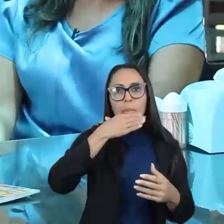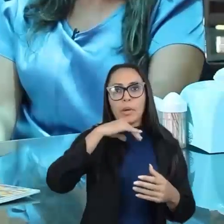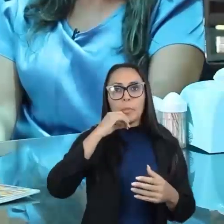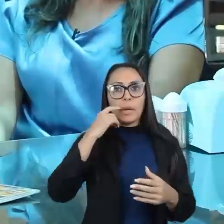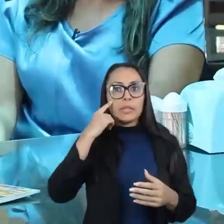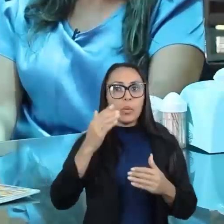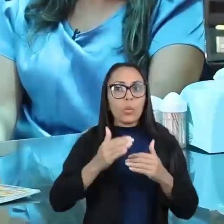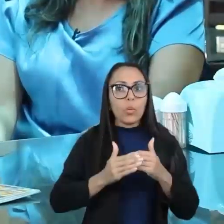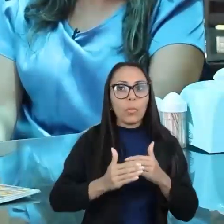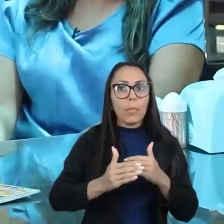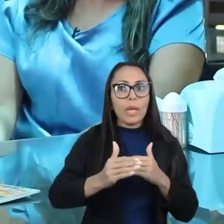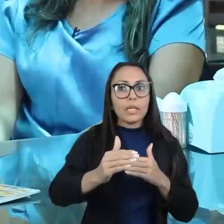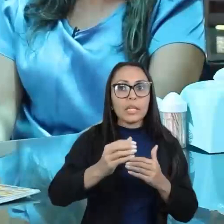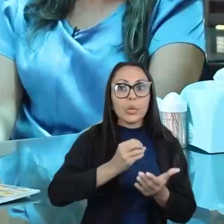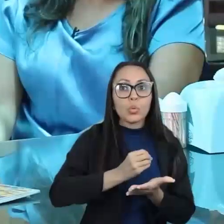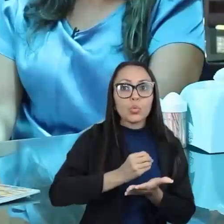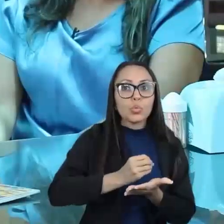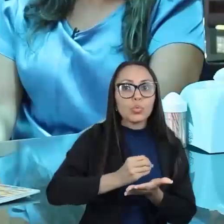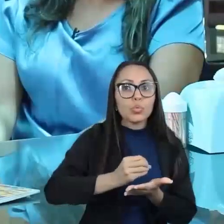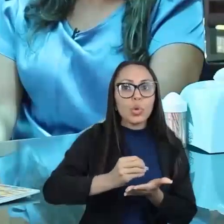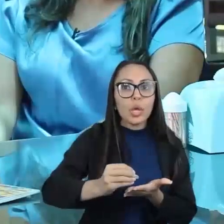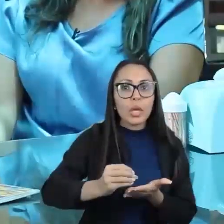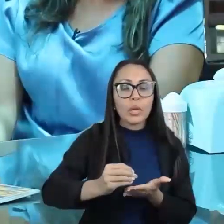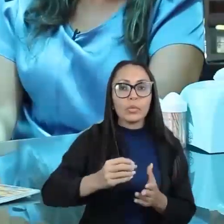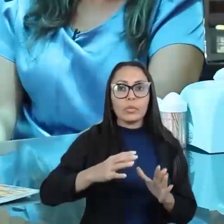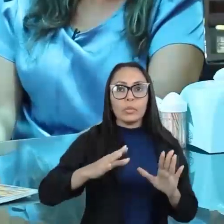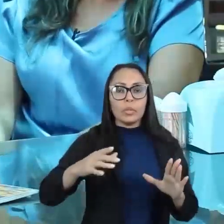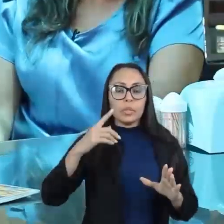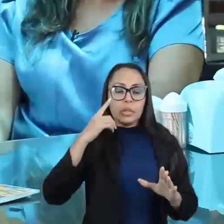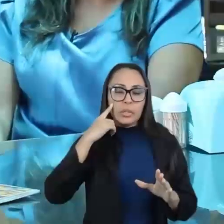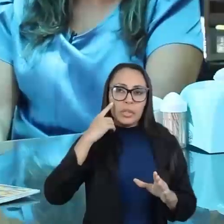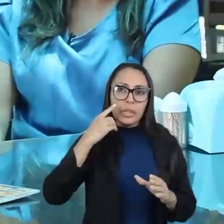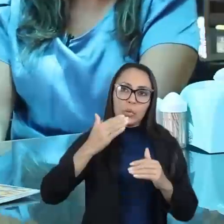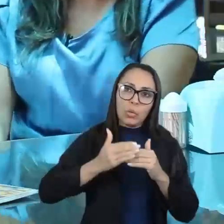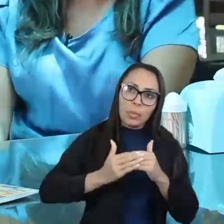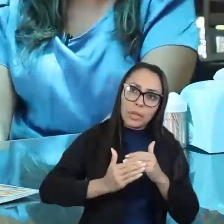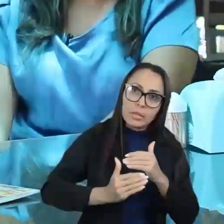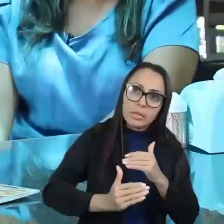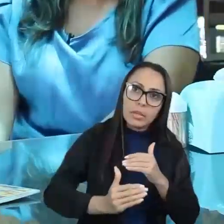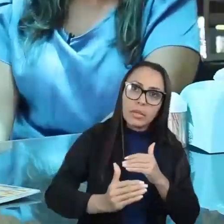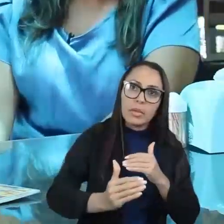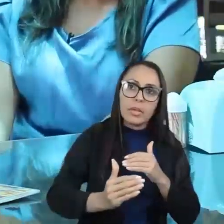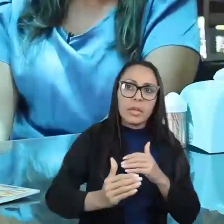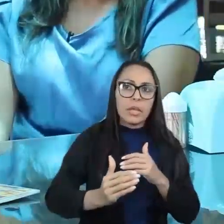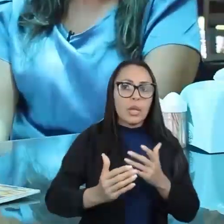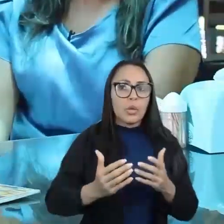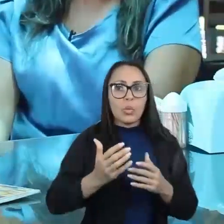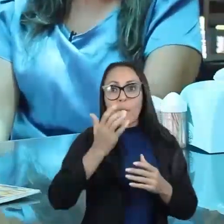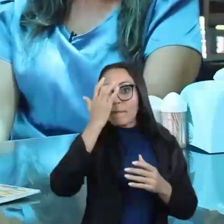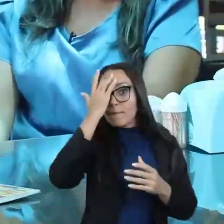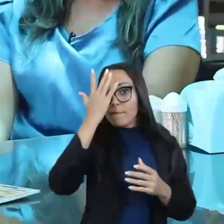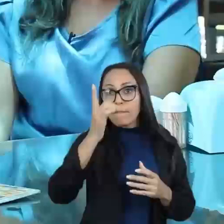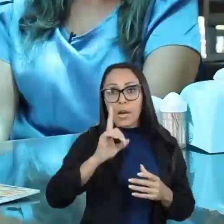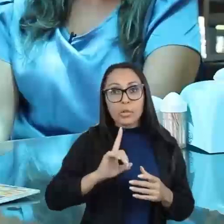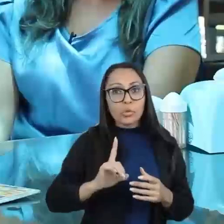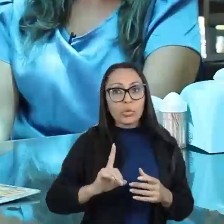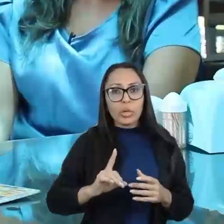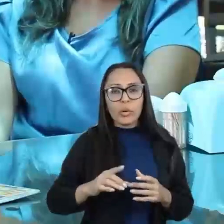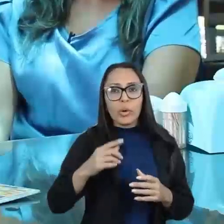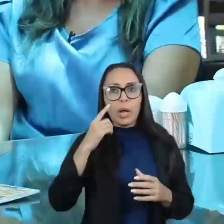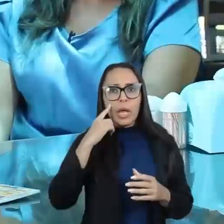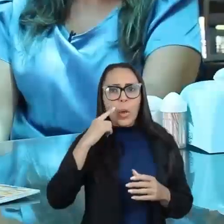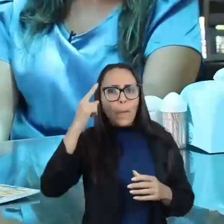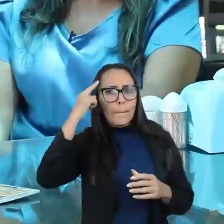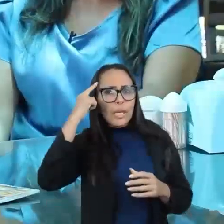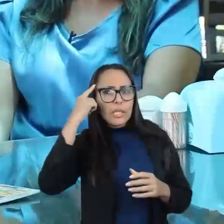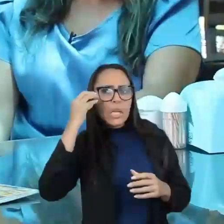viram. Reiniciei 3 vezes, recomecei, na verdade, 3 vezes. Não é fácil. No meio do caminho eu já pensei em desistir.